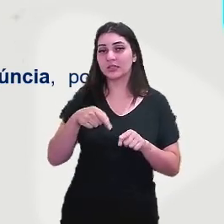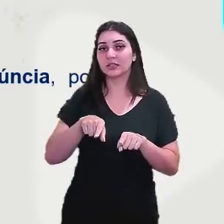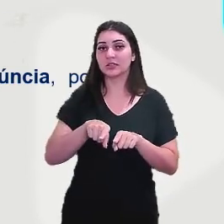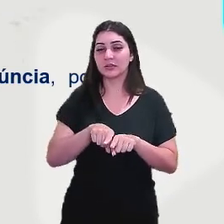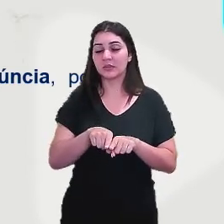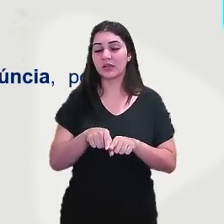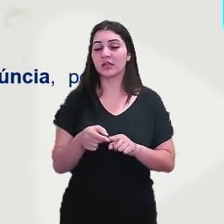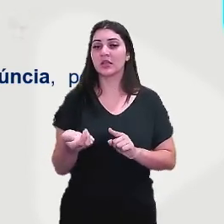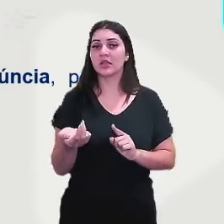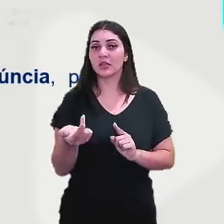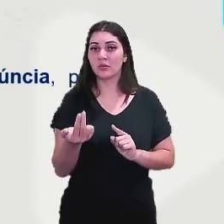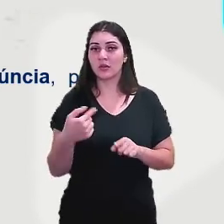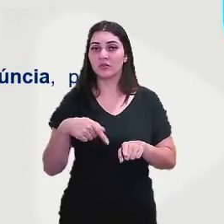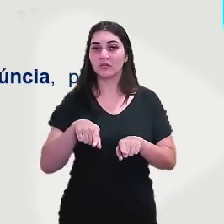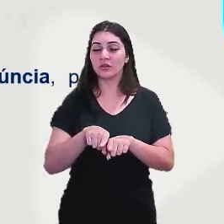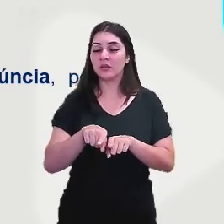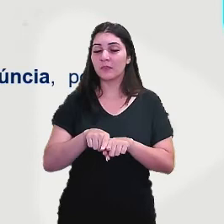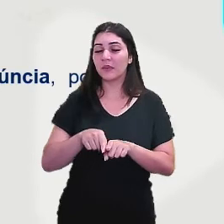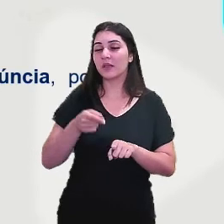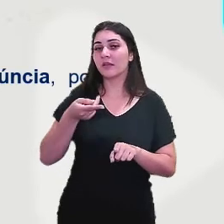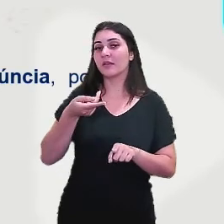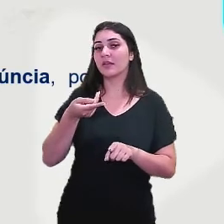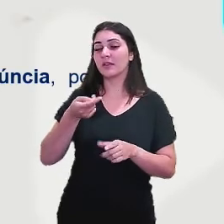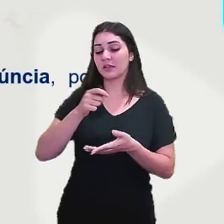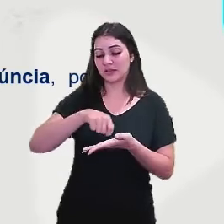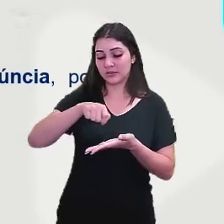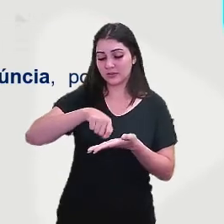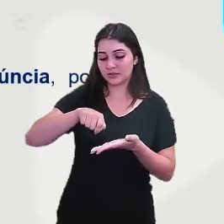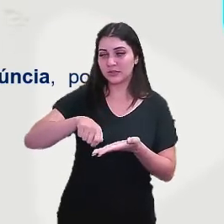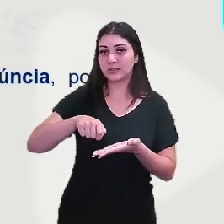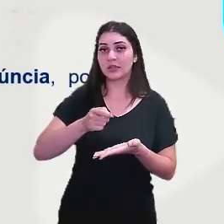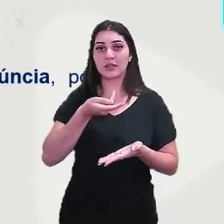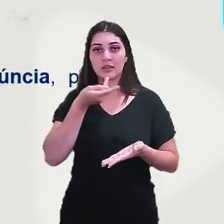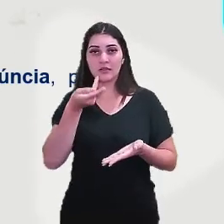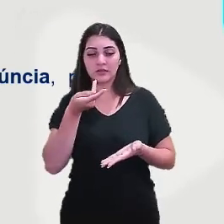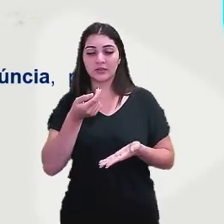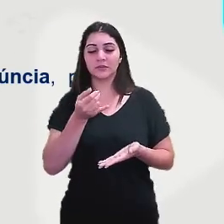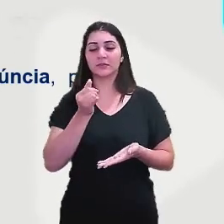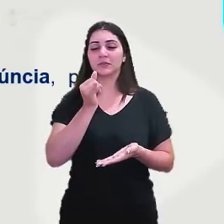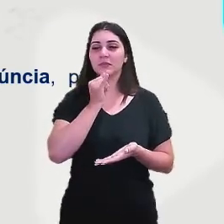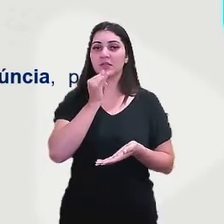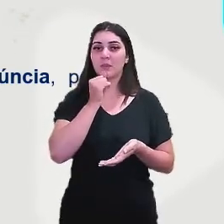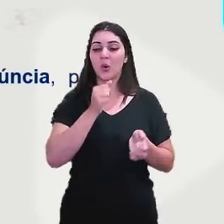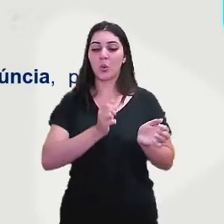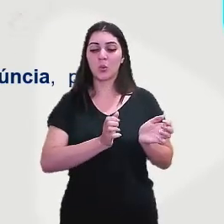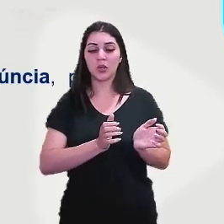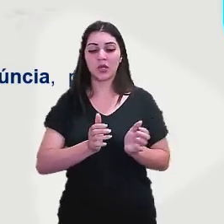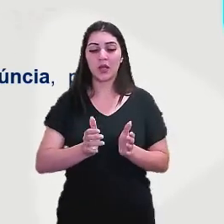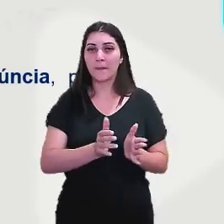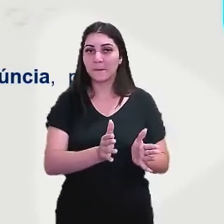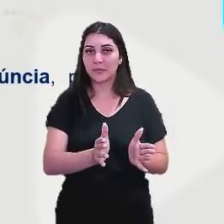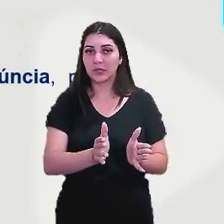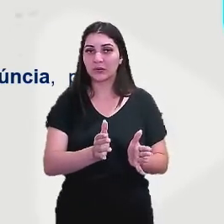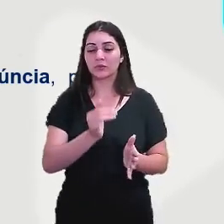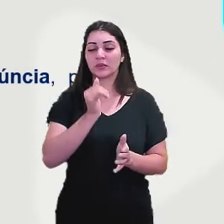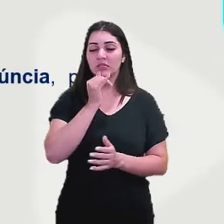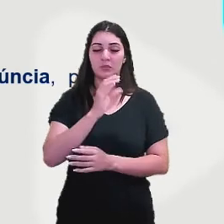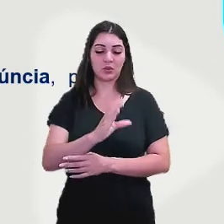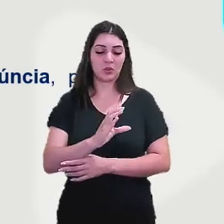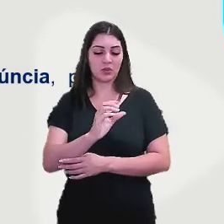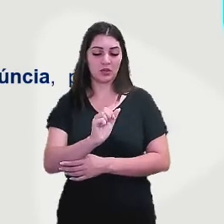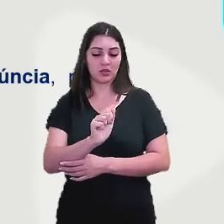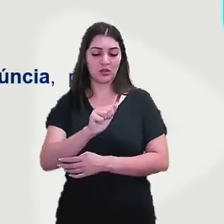e iguais também na pronúncia. Por exemplo, caminho. Eu tenho a palavra caminho,